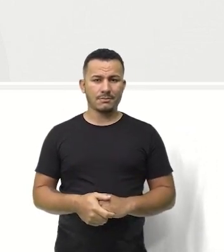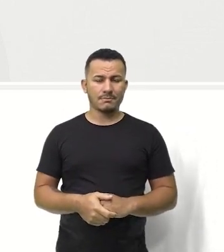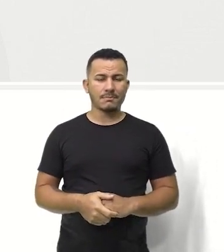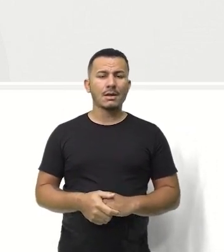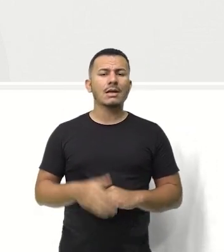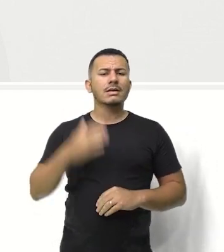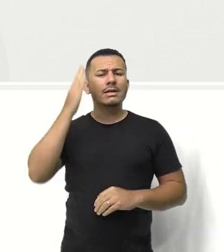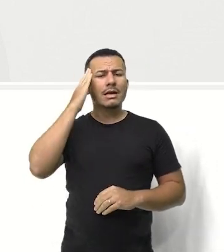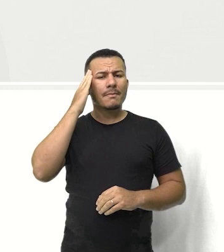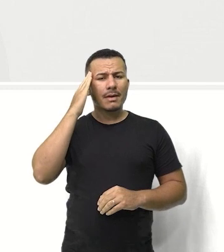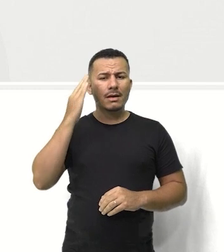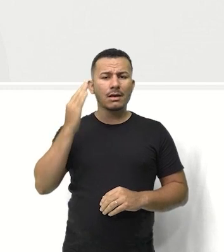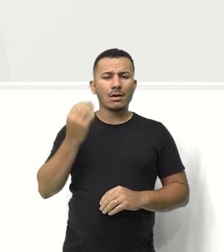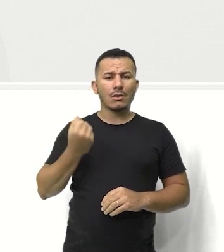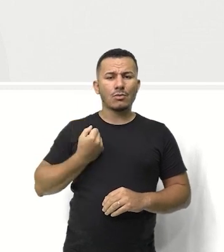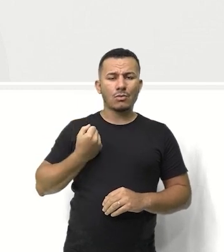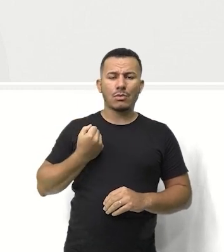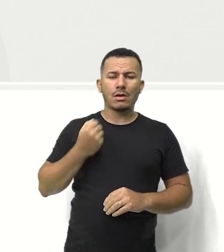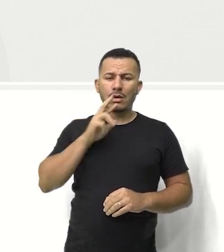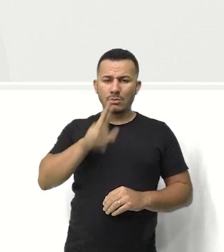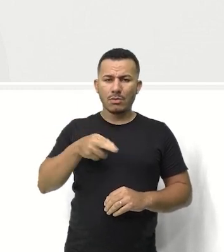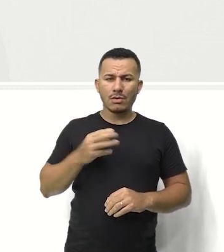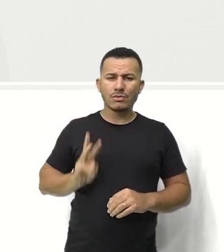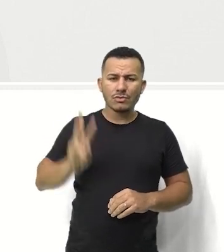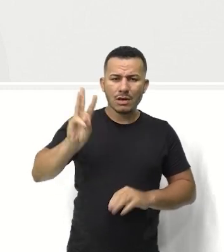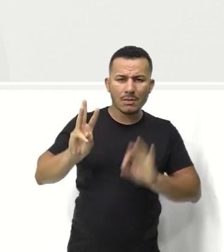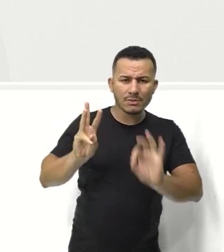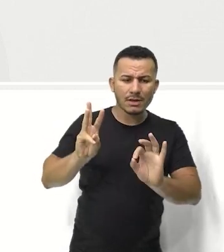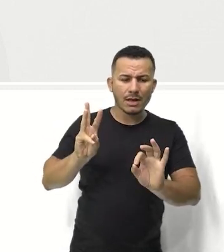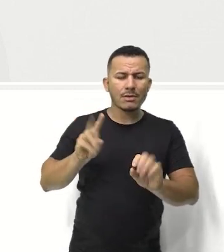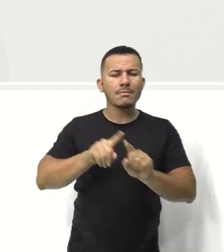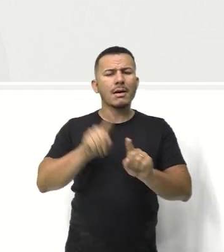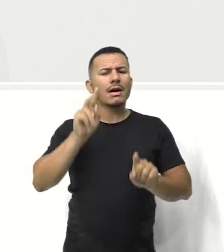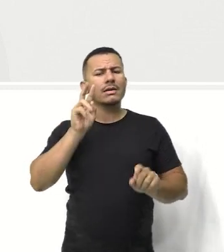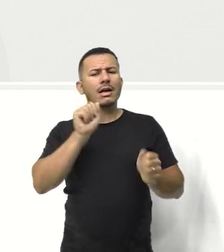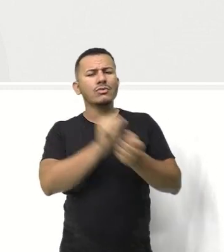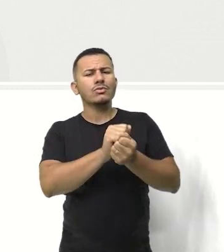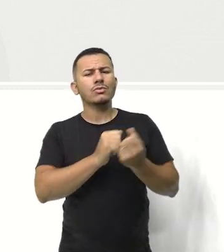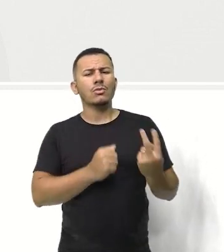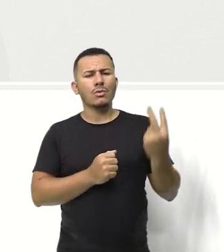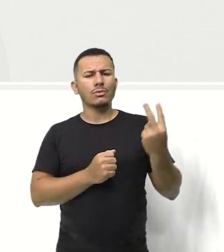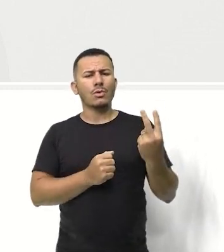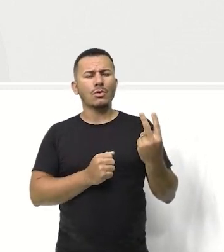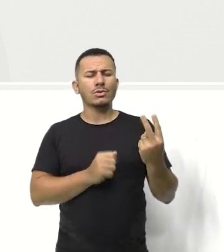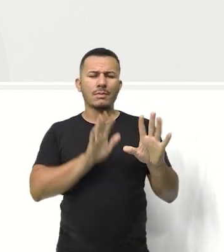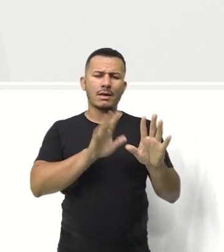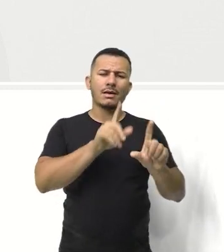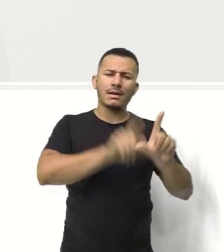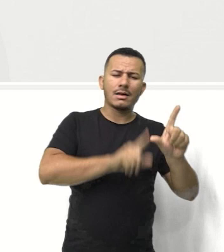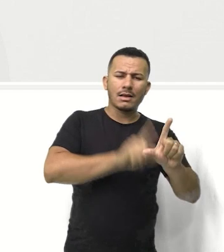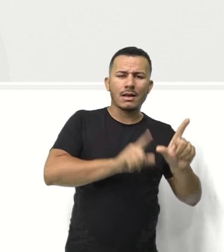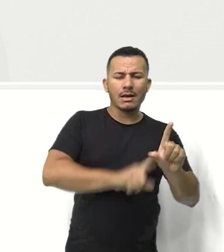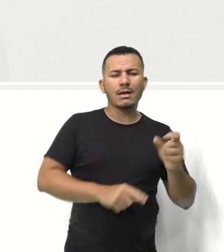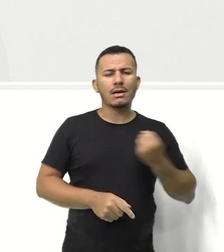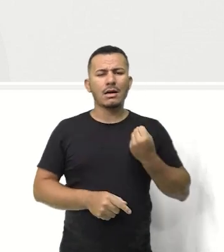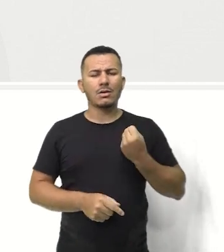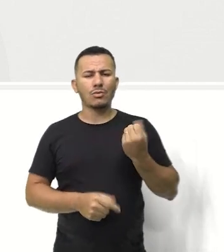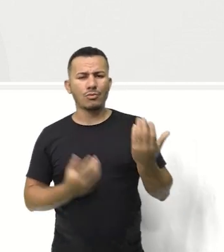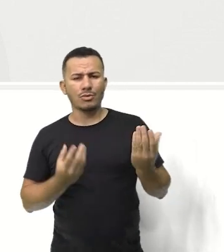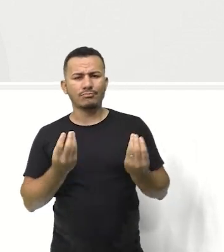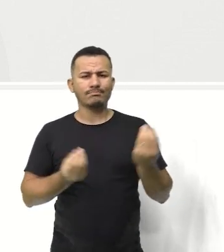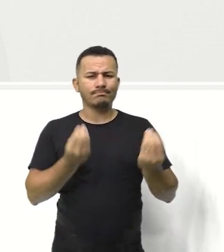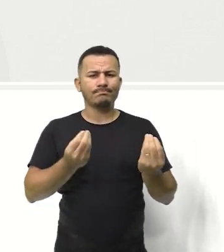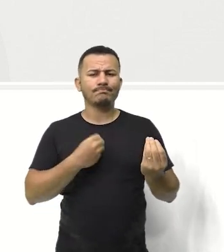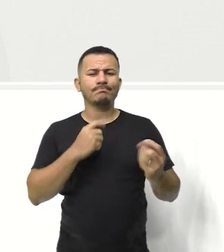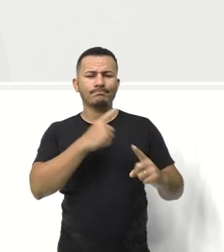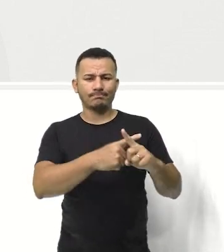menos 10 vai me dar 6. Queremos encontrar o valor de W, mas tem um 2, mas eu só quero W. Ora, entre